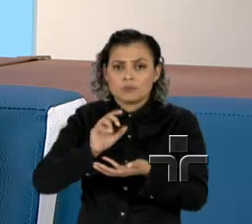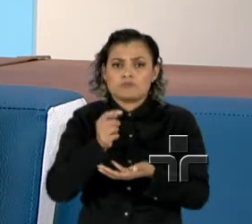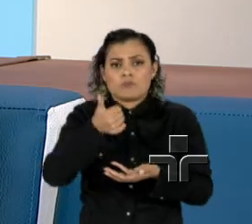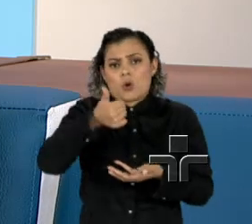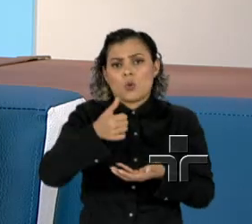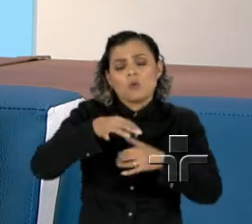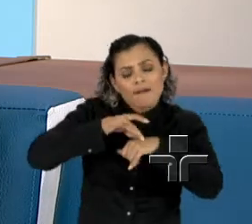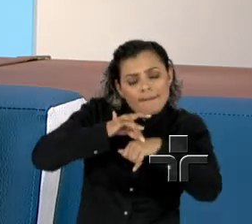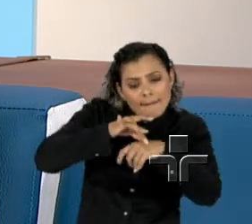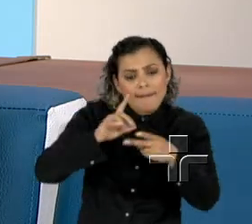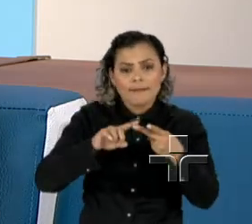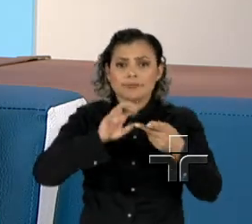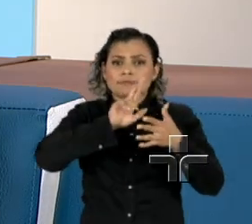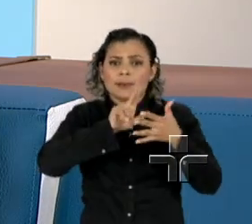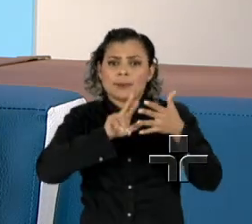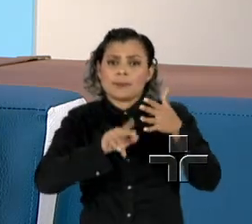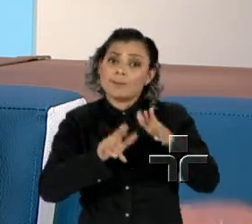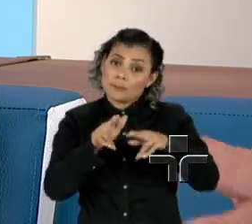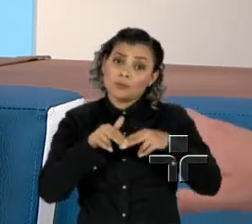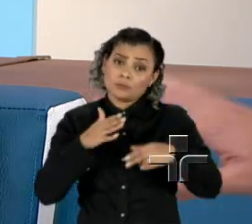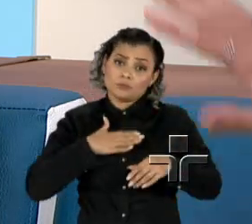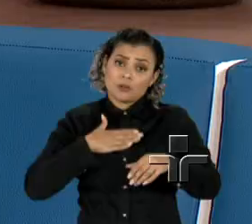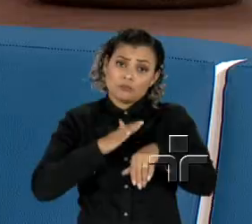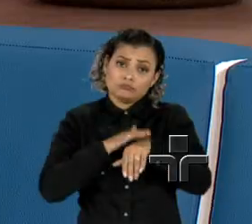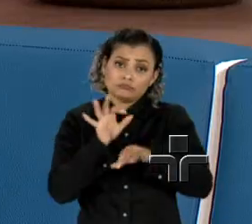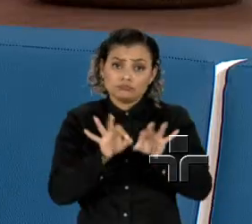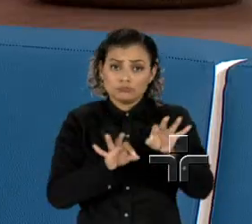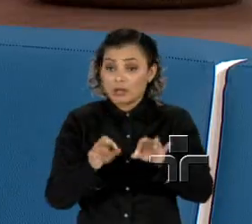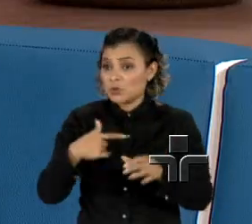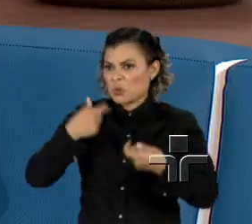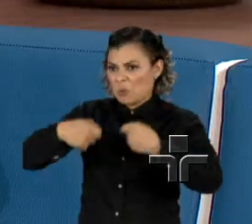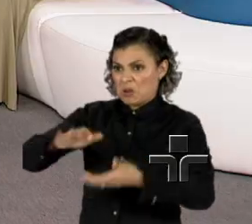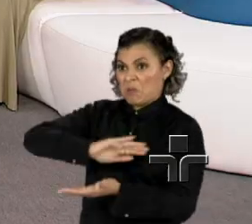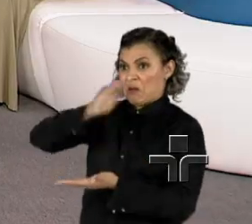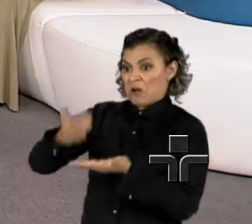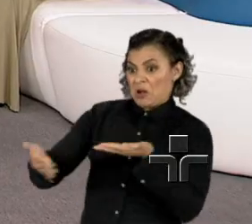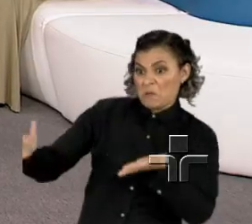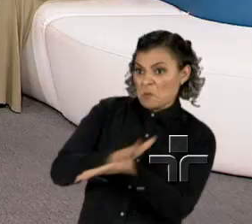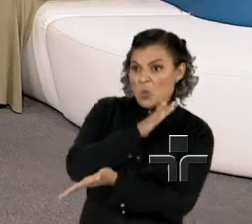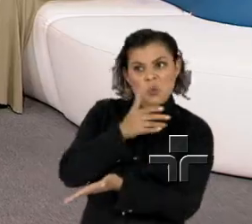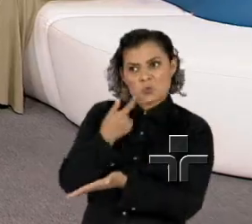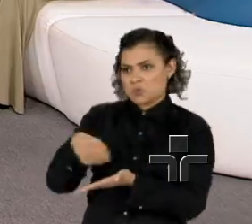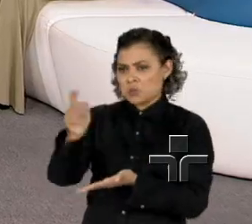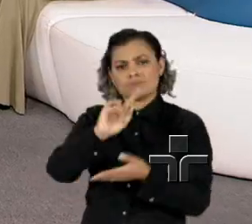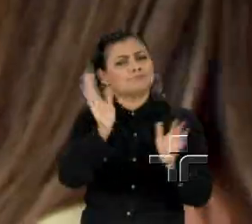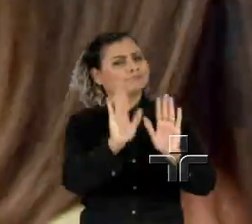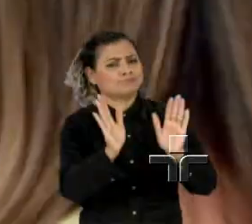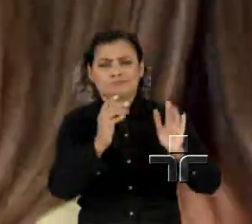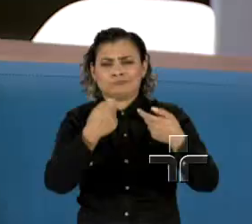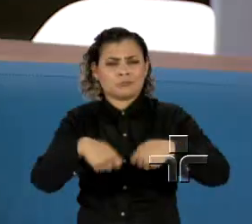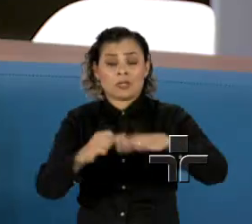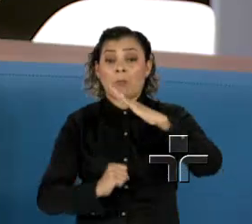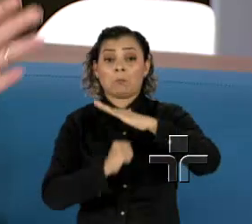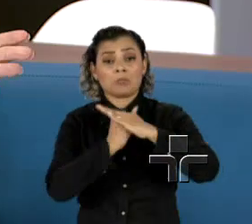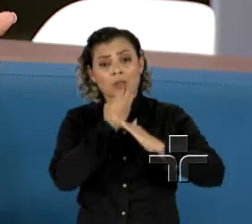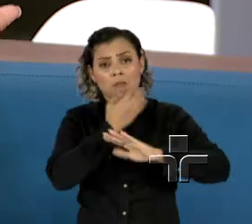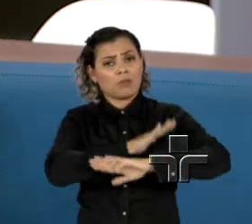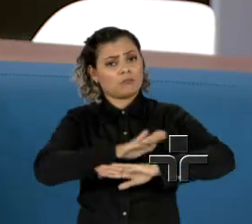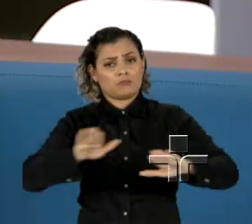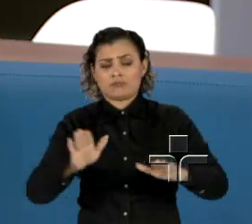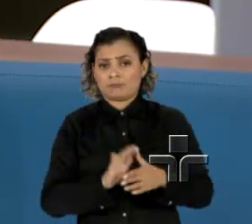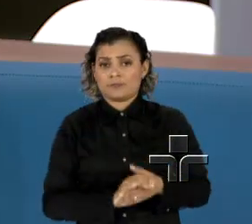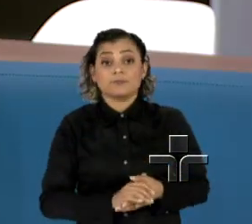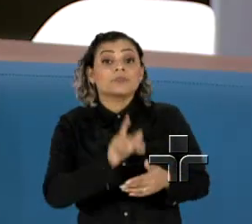Uma carne, então é assim que é composto o prato. Não precisa bater o pratão, né? Não precisa. Se ela está satisfeita, eu não forço. Okay. Então, a